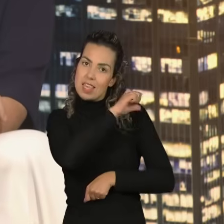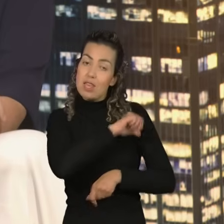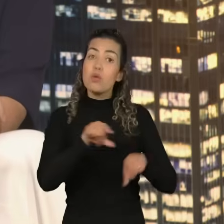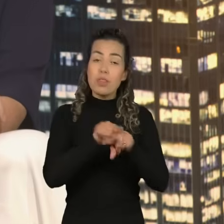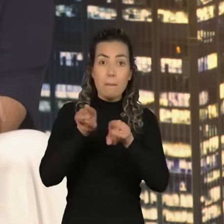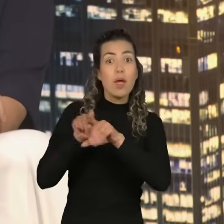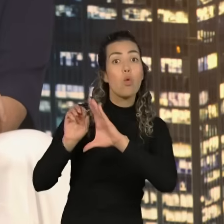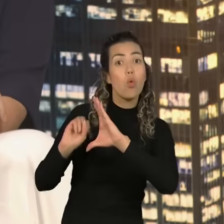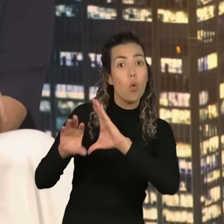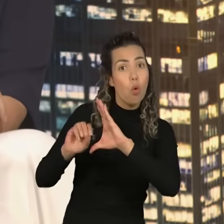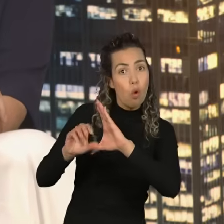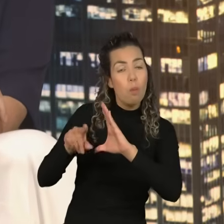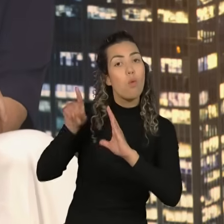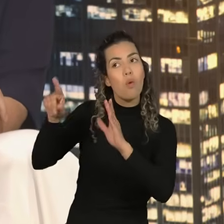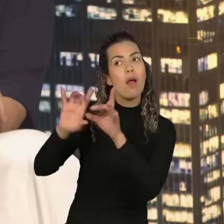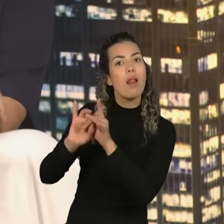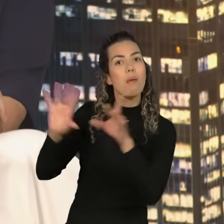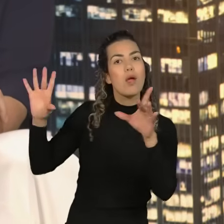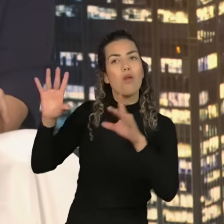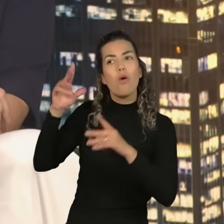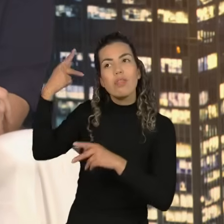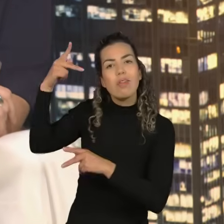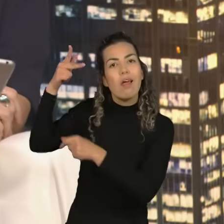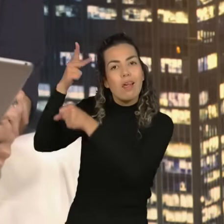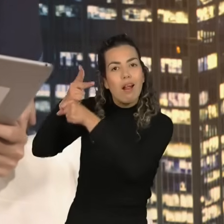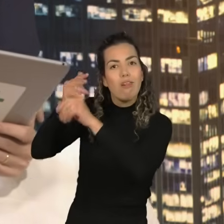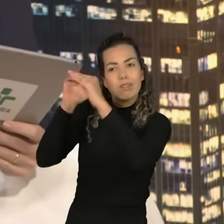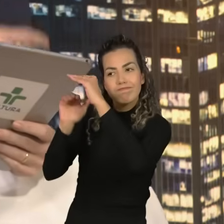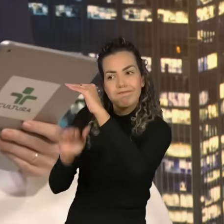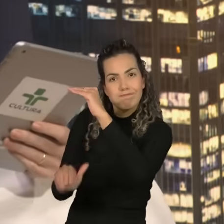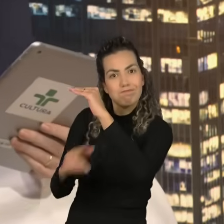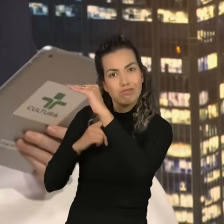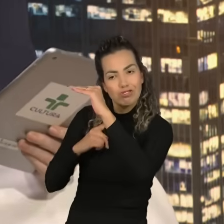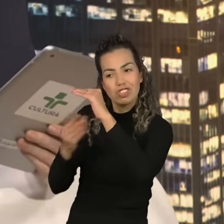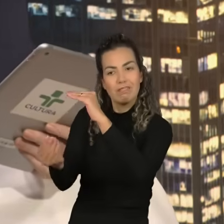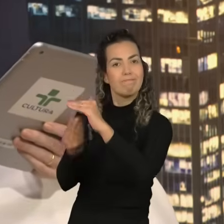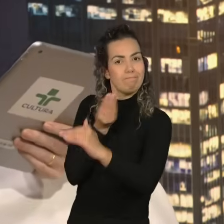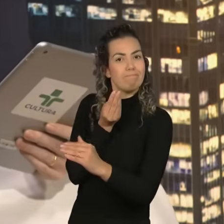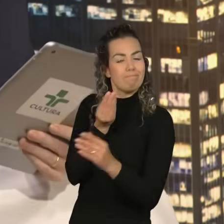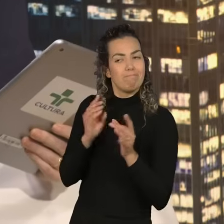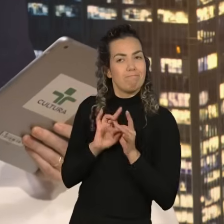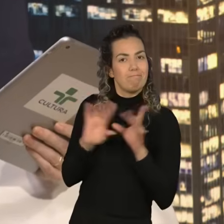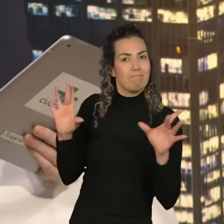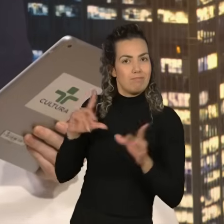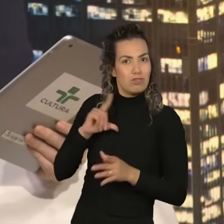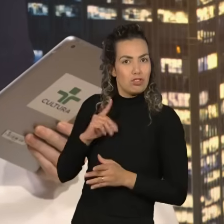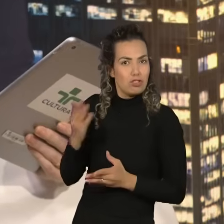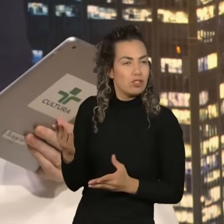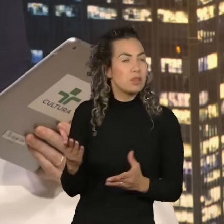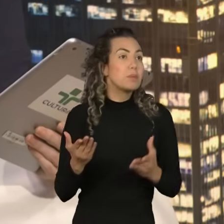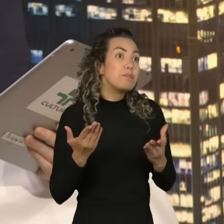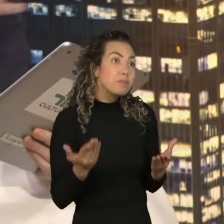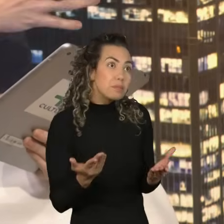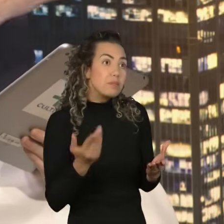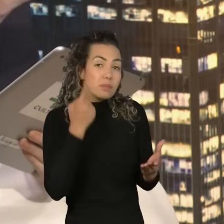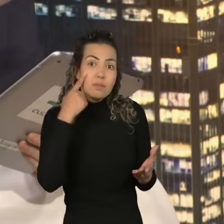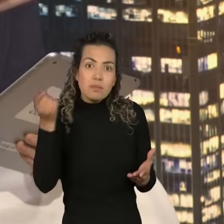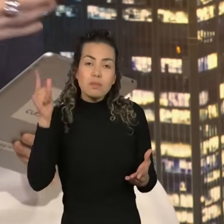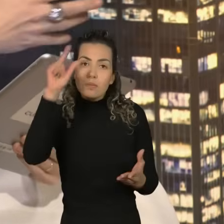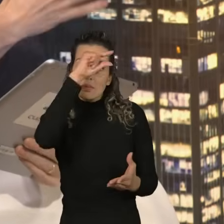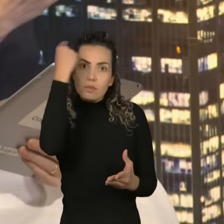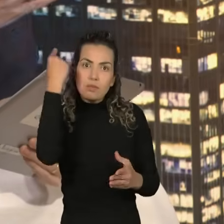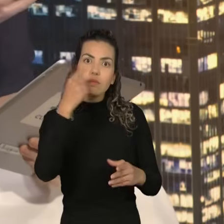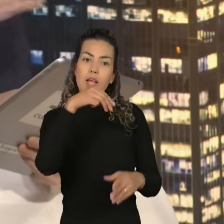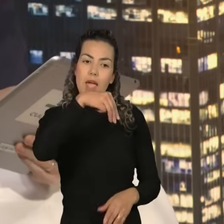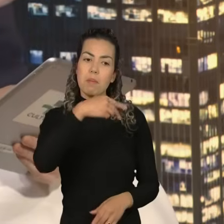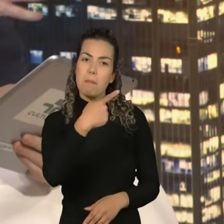algumas imagens do acervo do Cazuza. Ramon, essa aproximação dele com a MPB, com a música brasileira, as pessoas